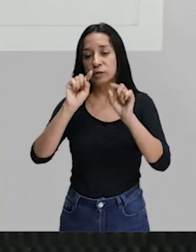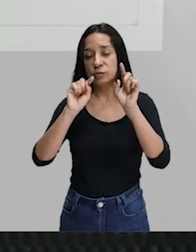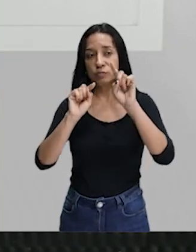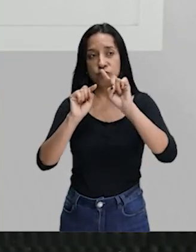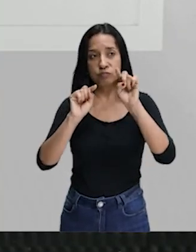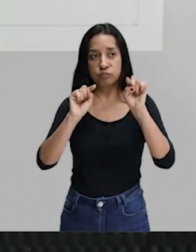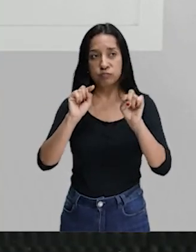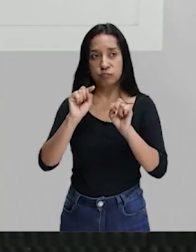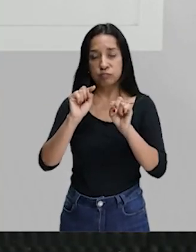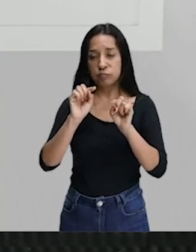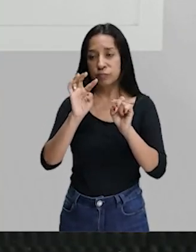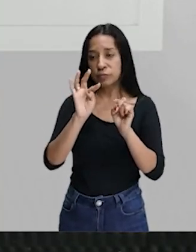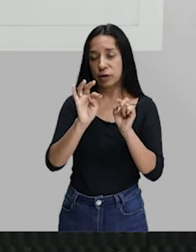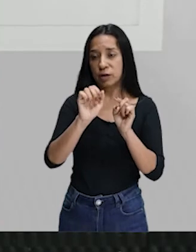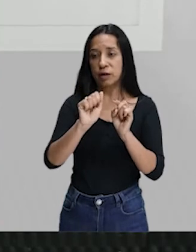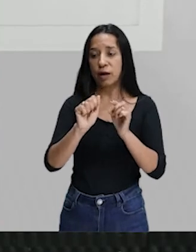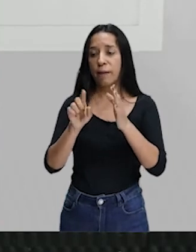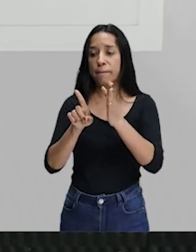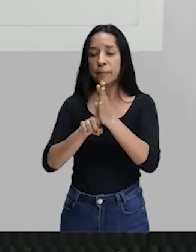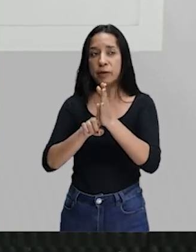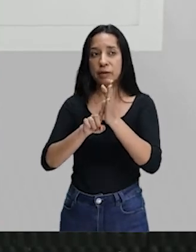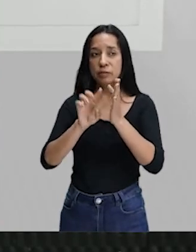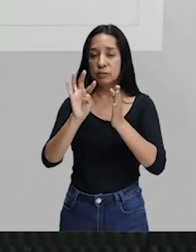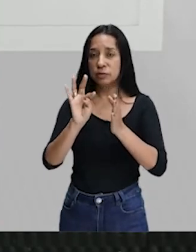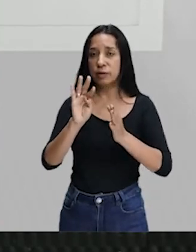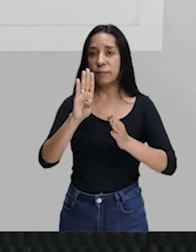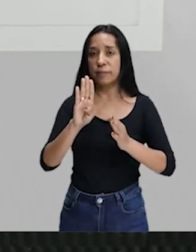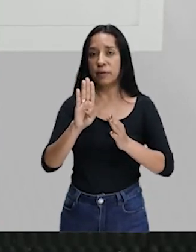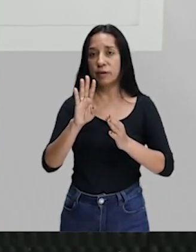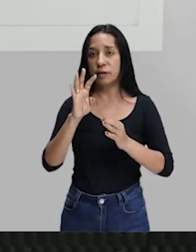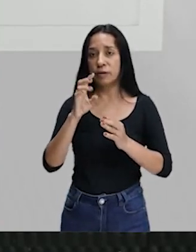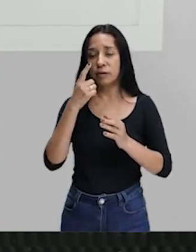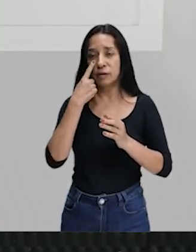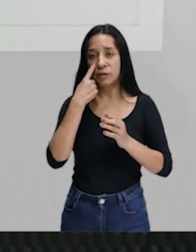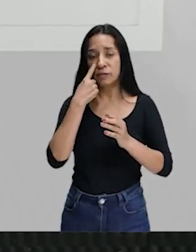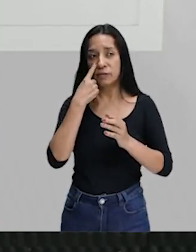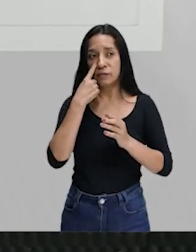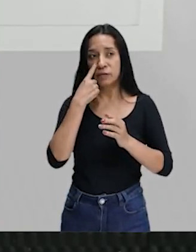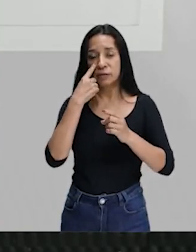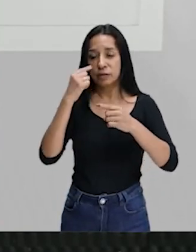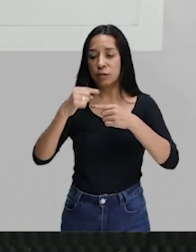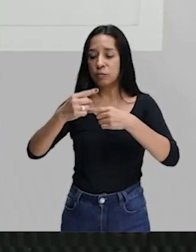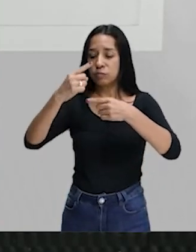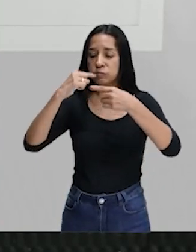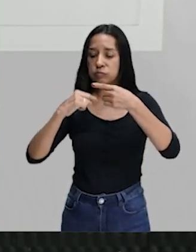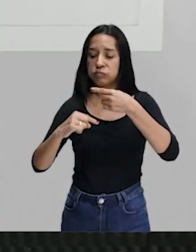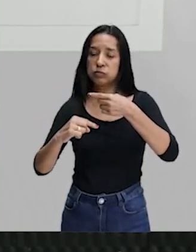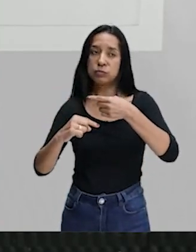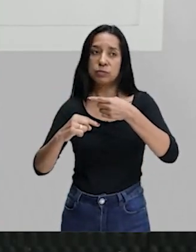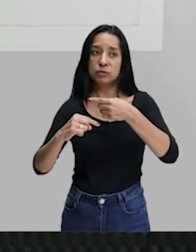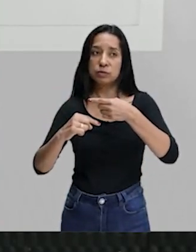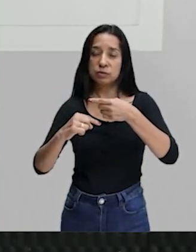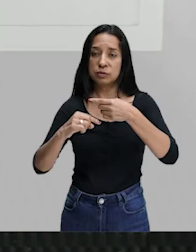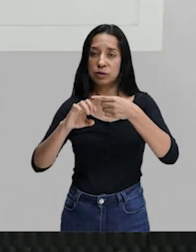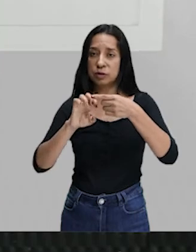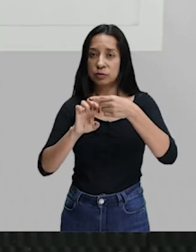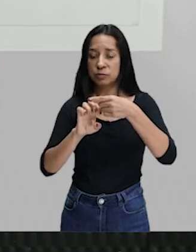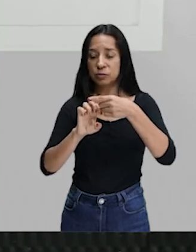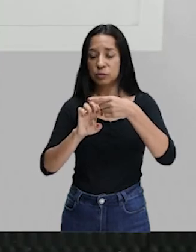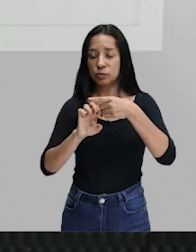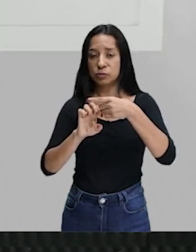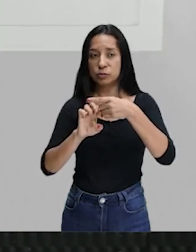A menos temperatura B, e nós vamos perceber que é inversamente proporcional à